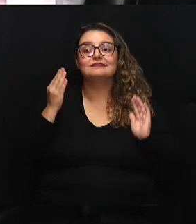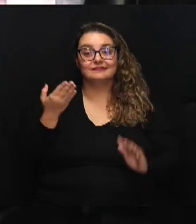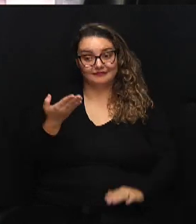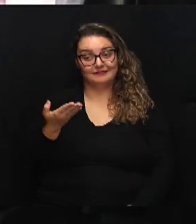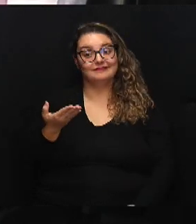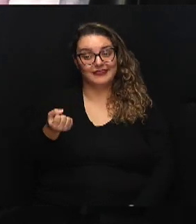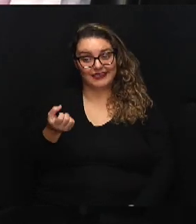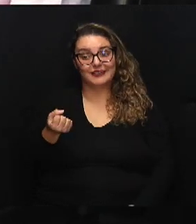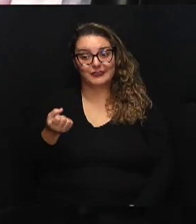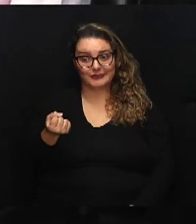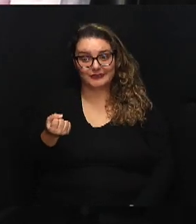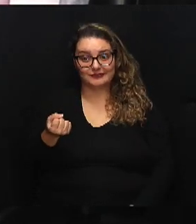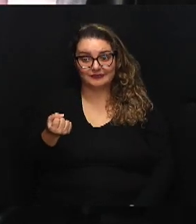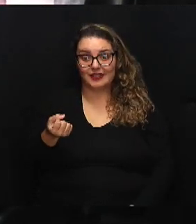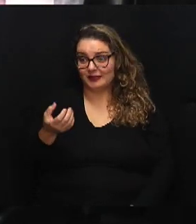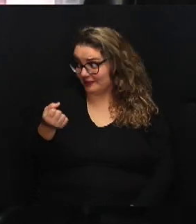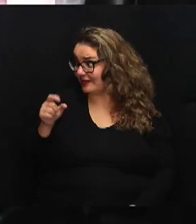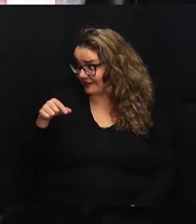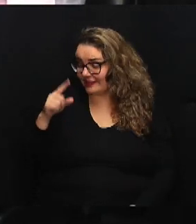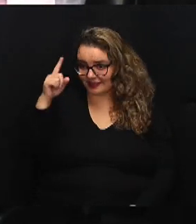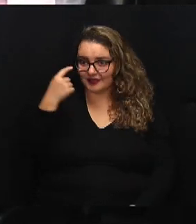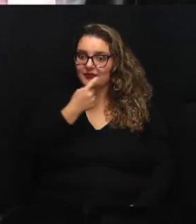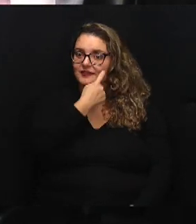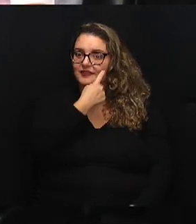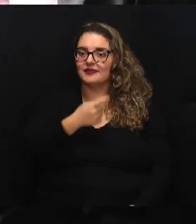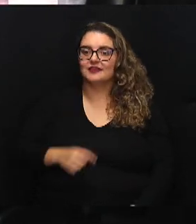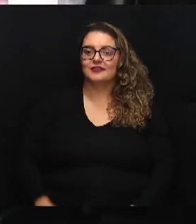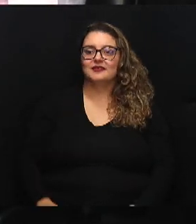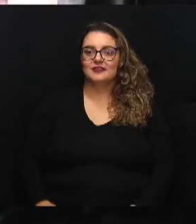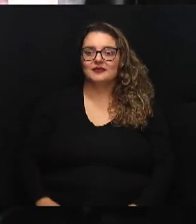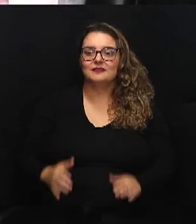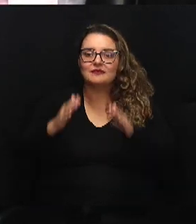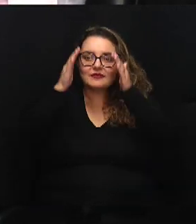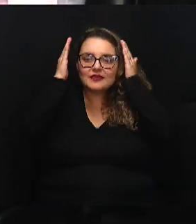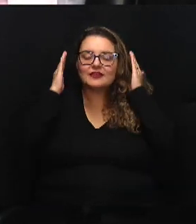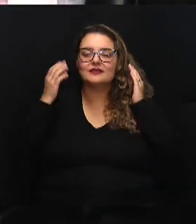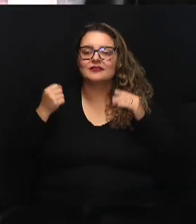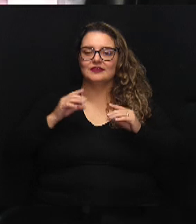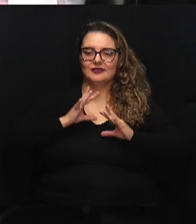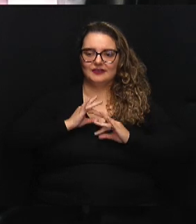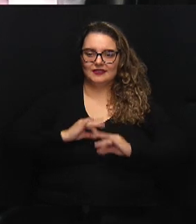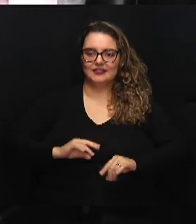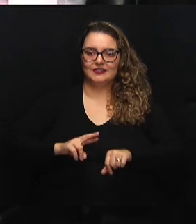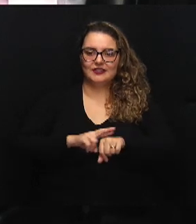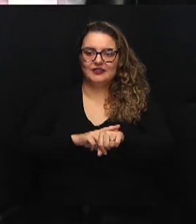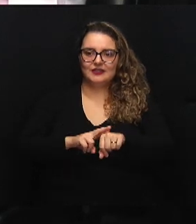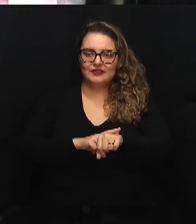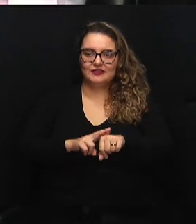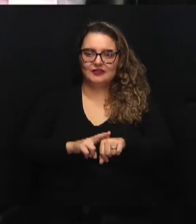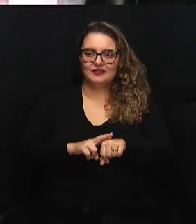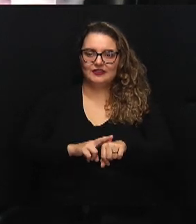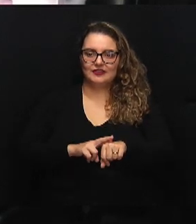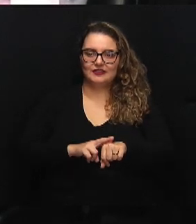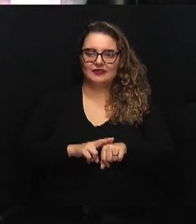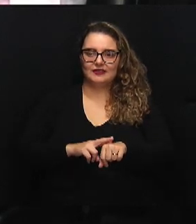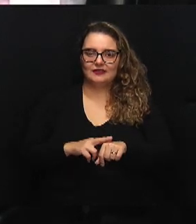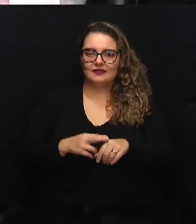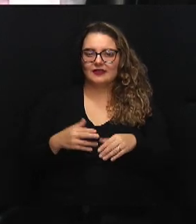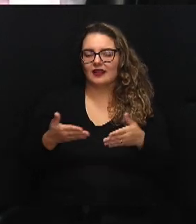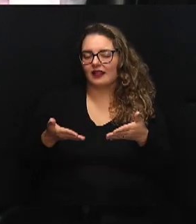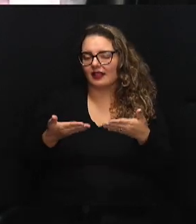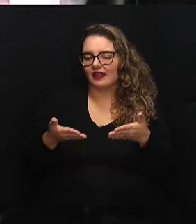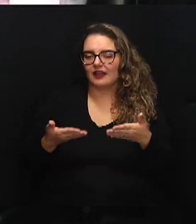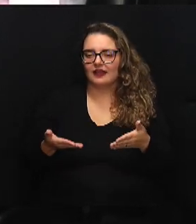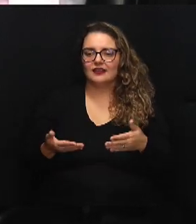brancos, né? Acho que é branco, né, Mirna? Branco, bem branco. Estou de camisa cor de rosa leve,